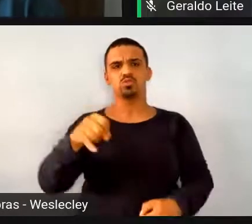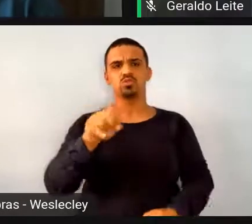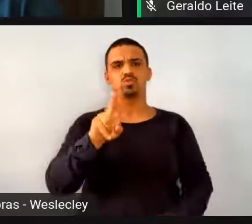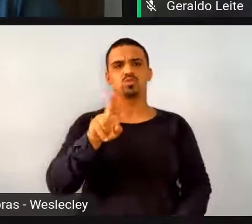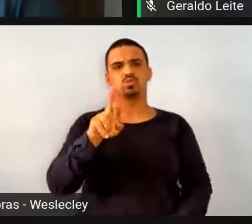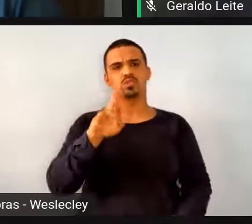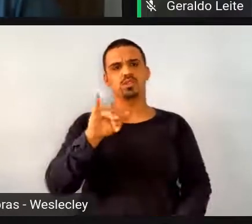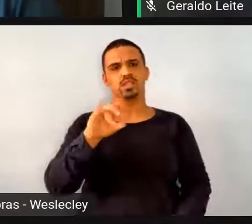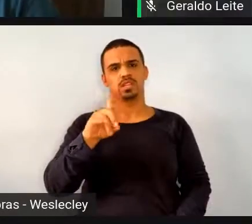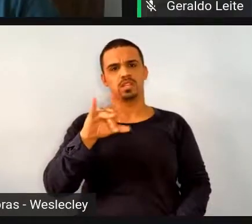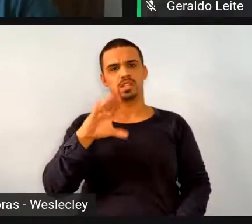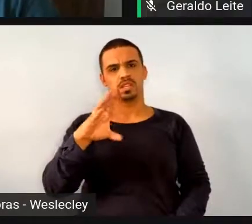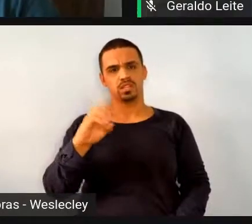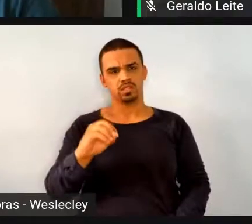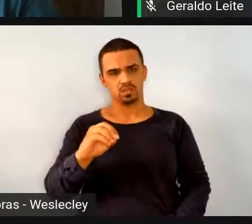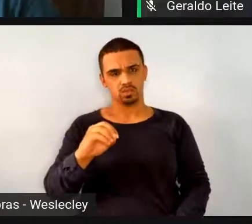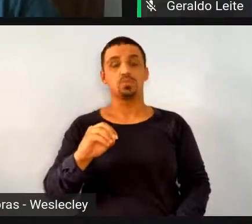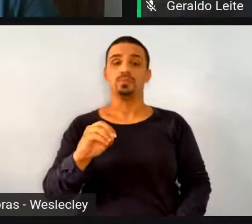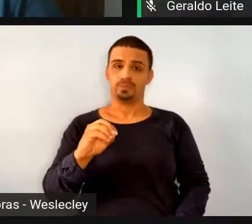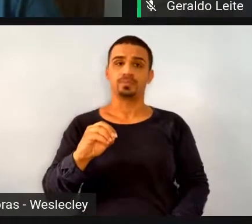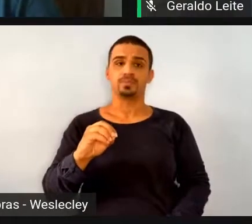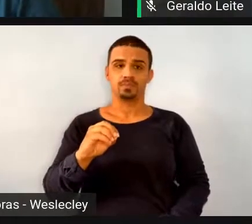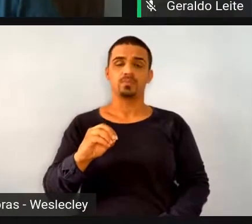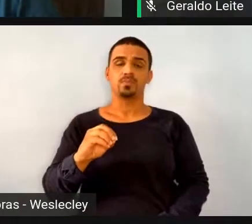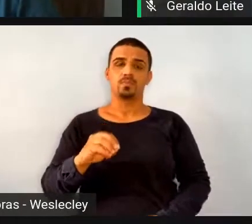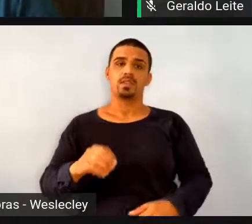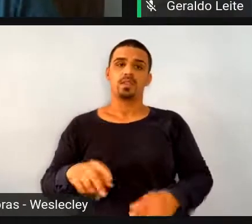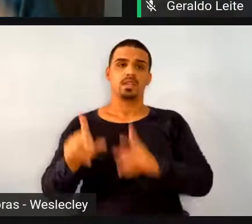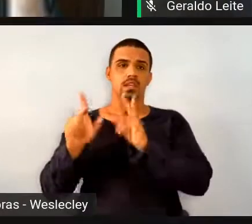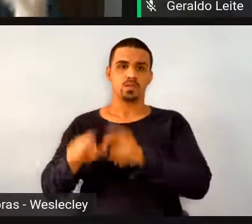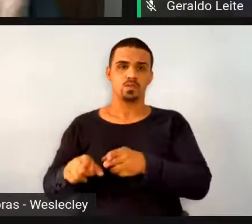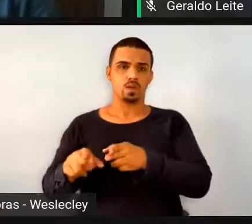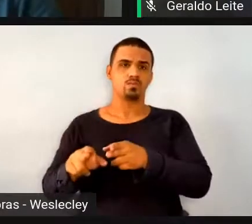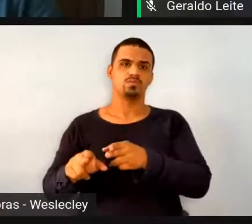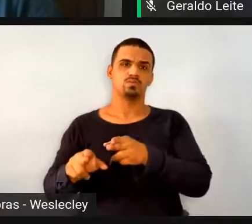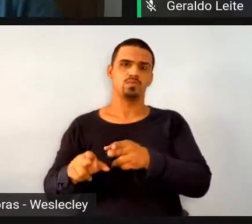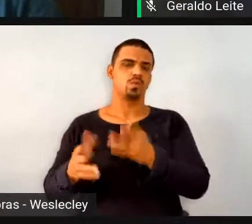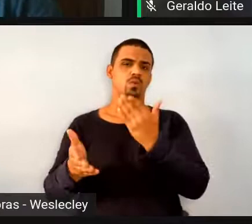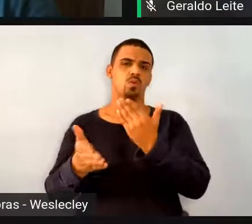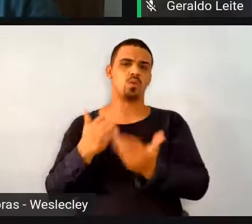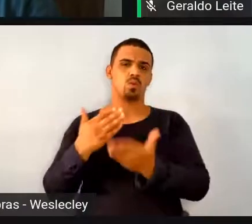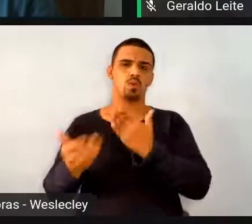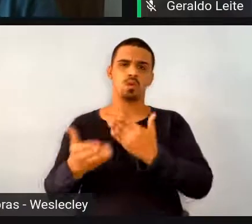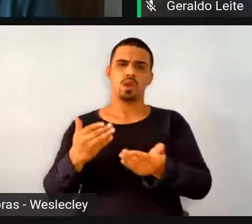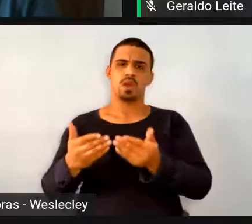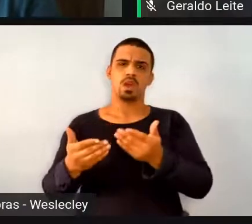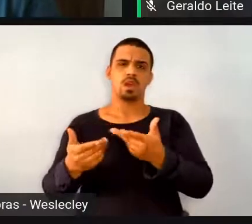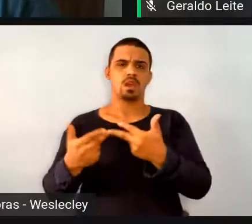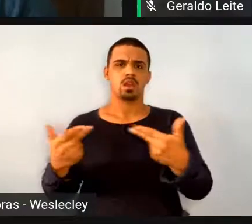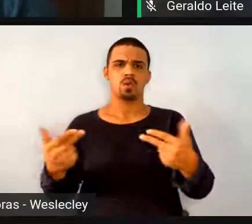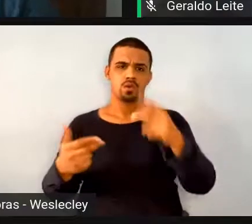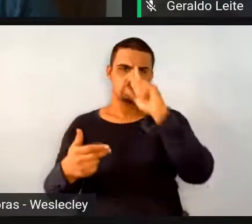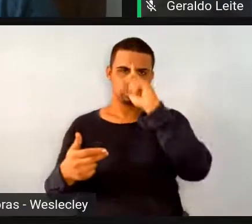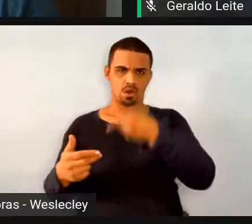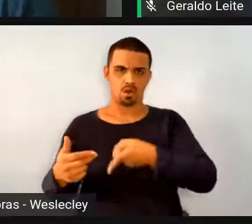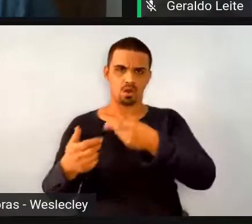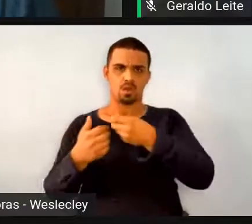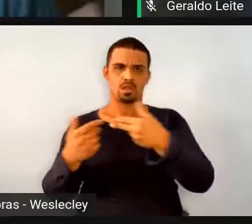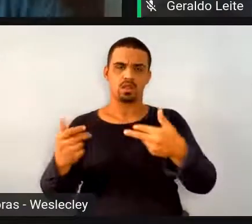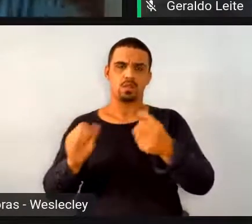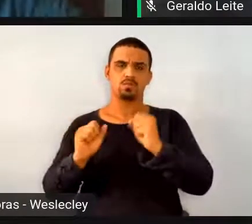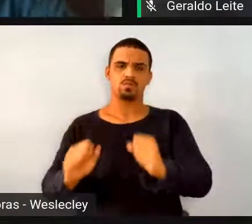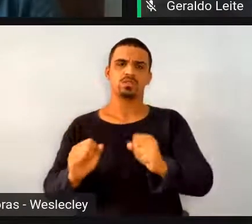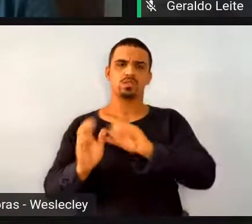disputas eleitorais, né, do jeito que estava. Qualquer coisa podia ser enquadrada, qualquer voto em plenário podia ser corrupção